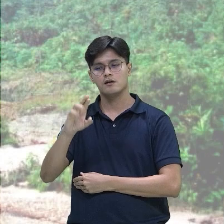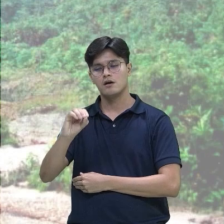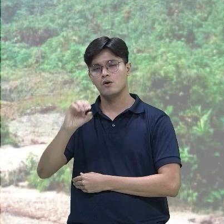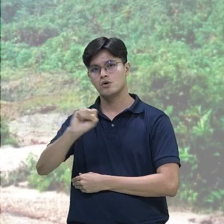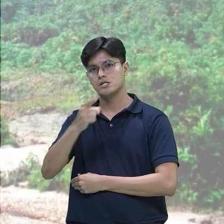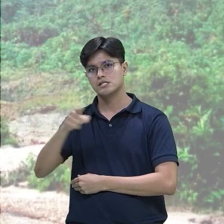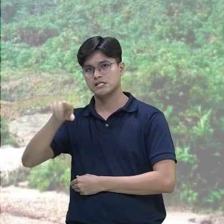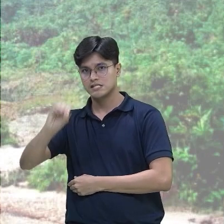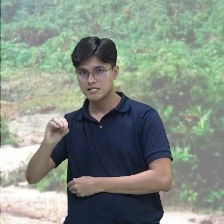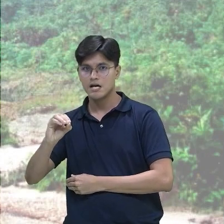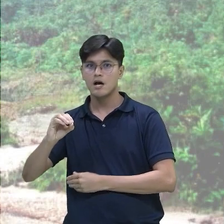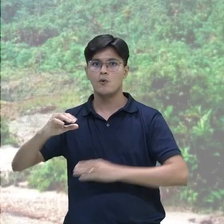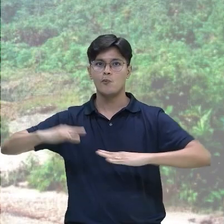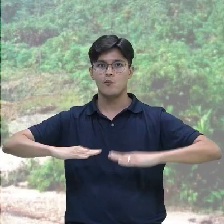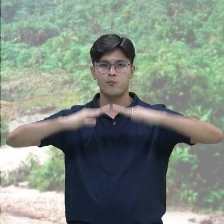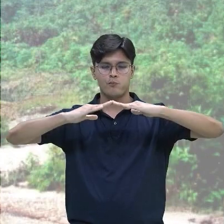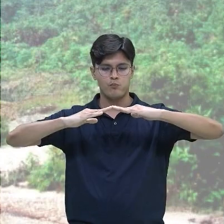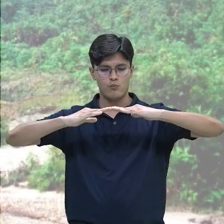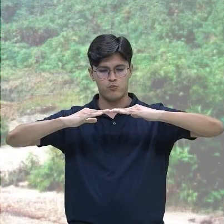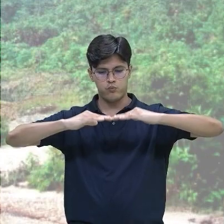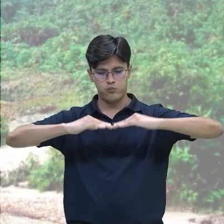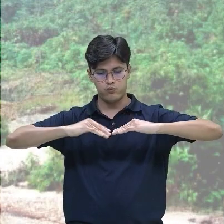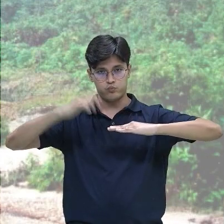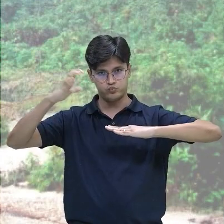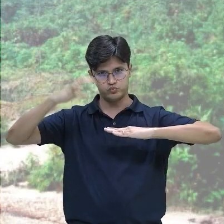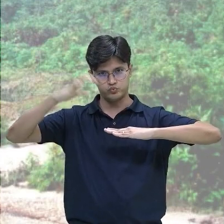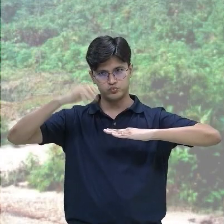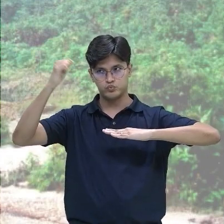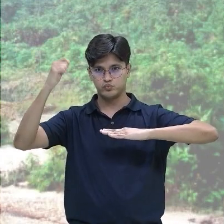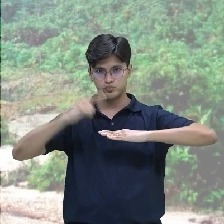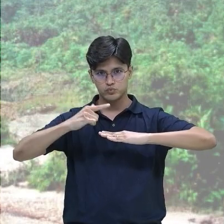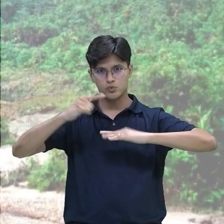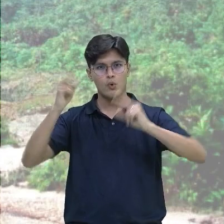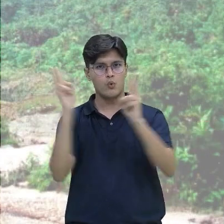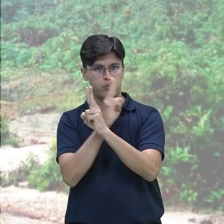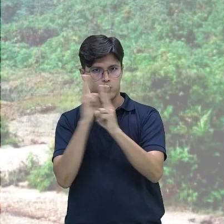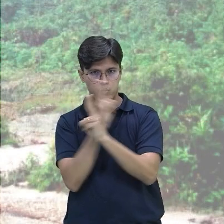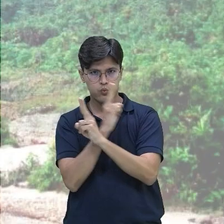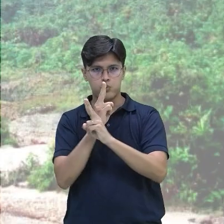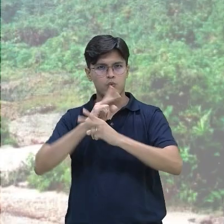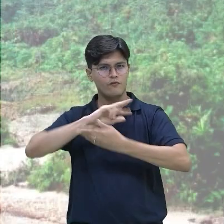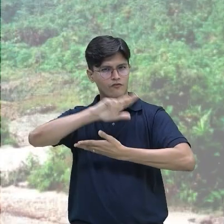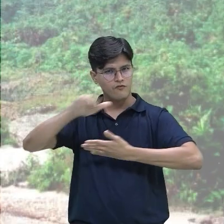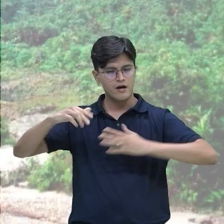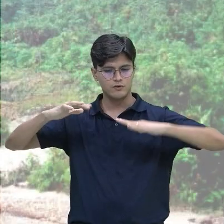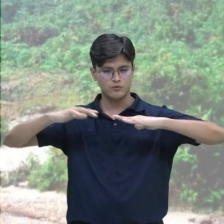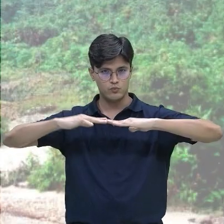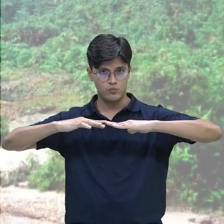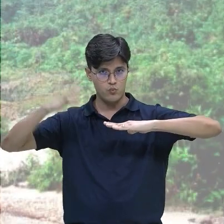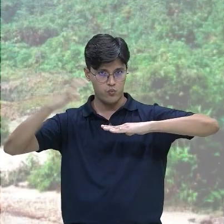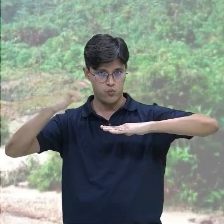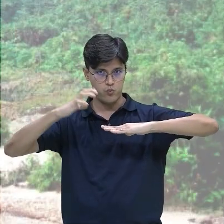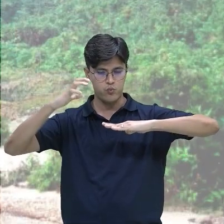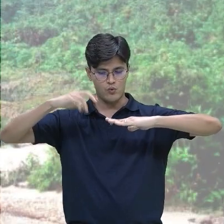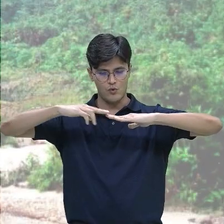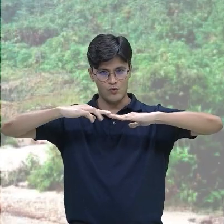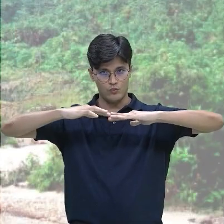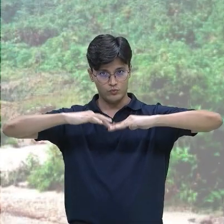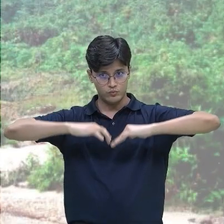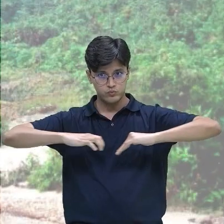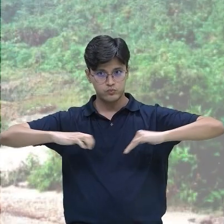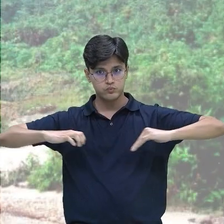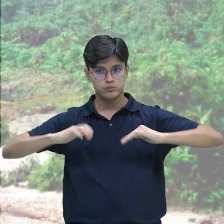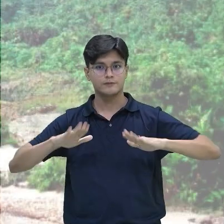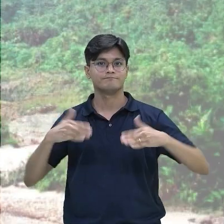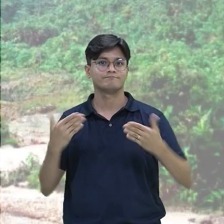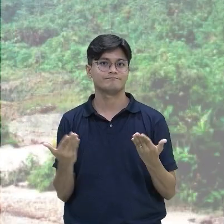vão ser geralmente ali inferiores a 1.000 metros, tá? Então, a gente observa muito essa relação, né, de ter